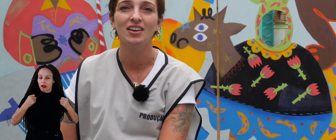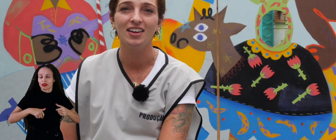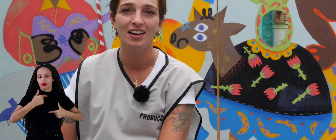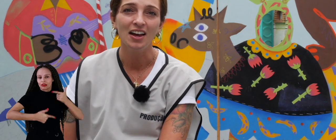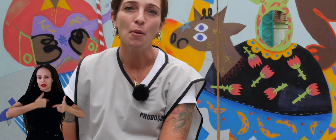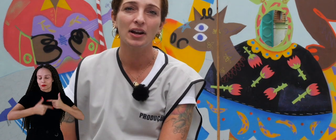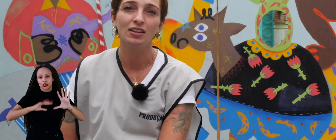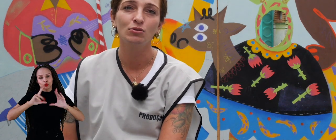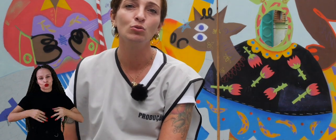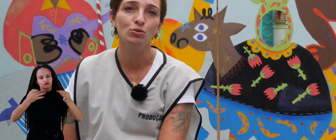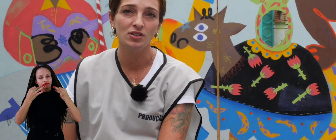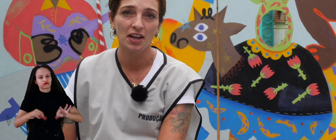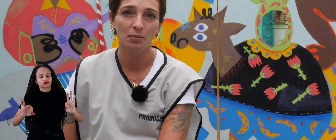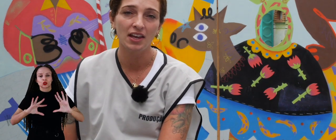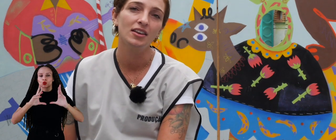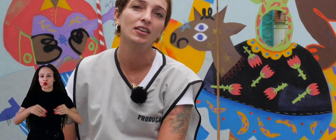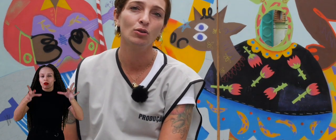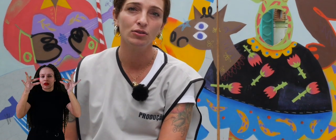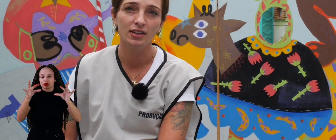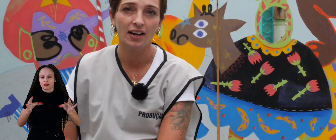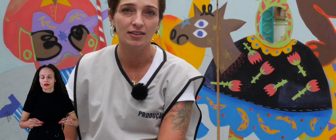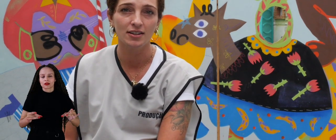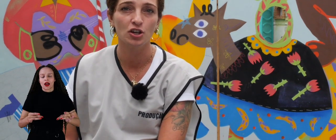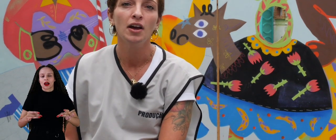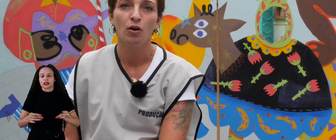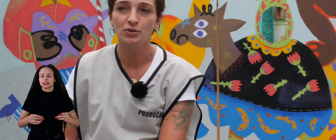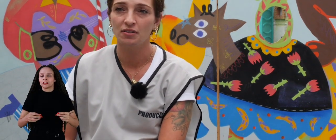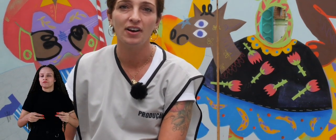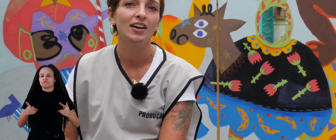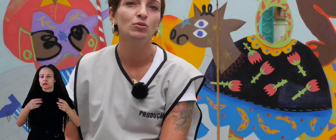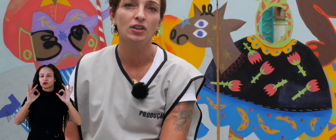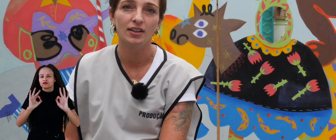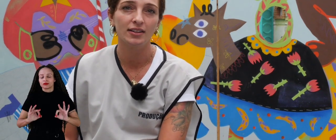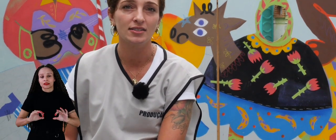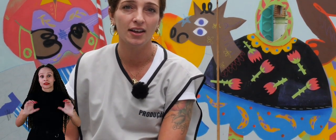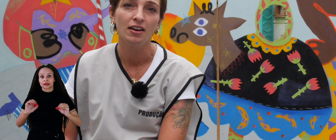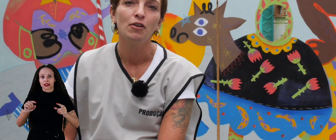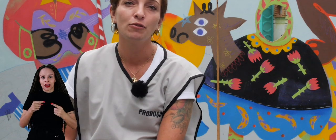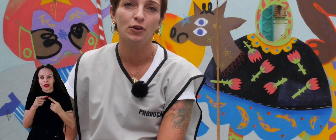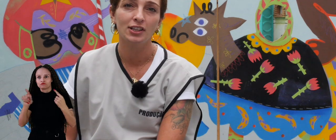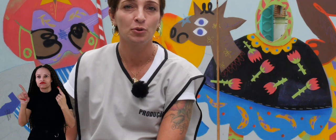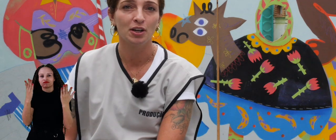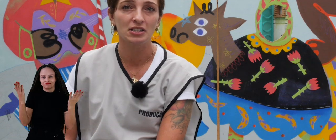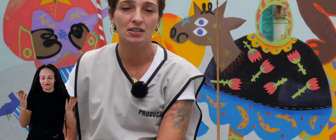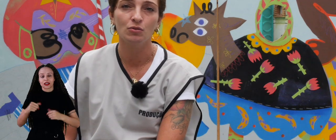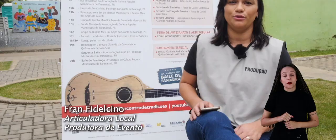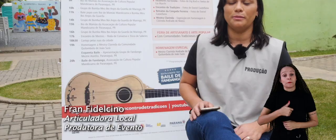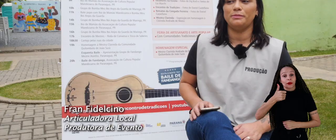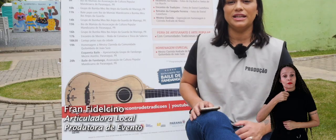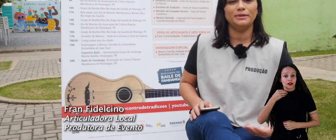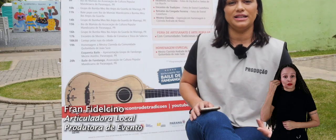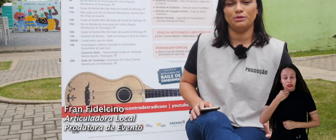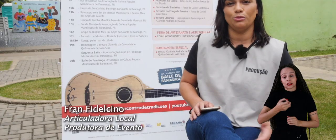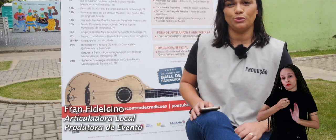na correria, para que tudo saia bem, que todo detalhe seja observado, que nada saia fora da programação.